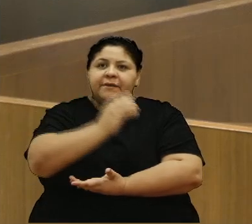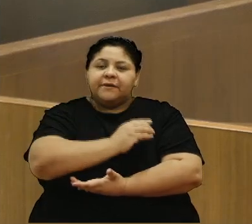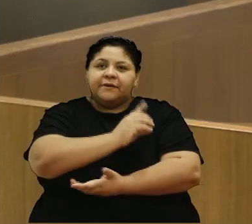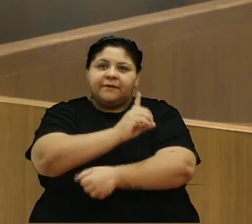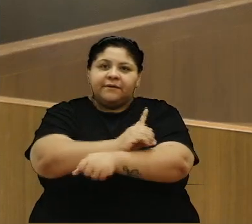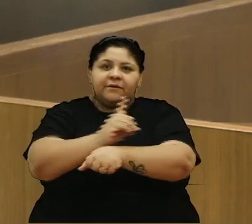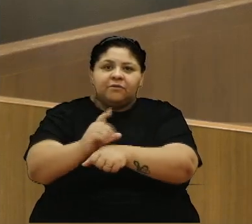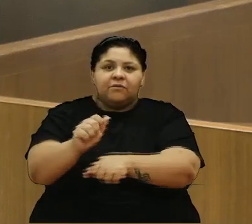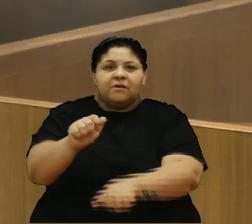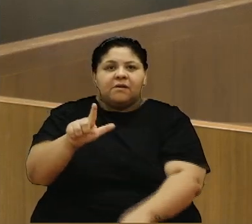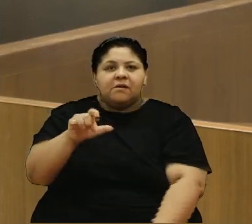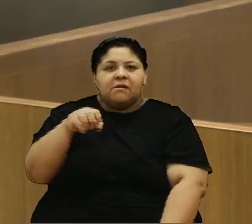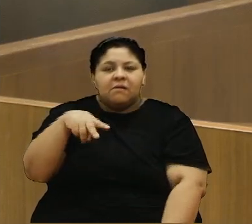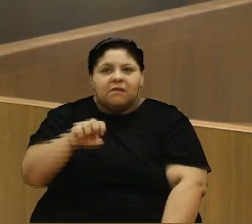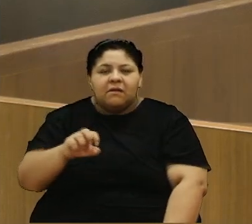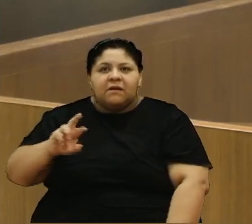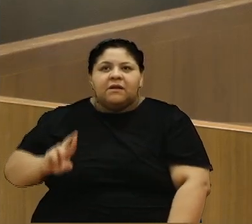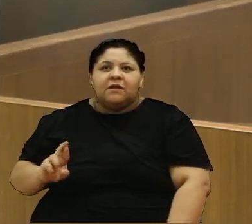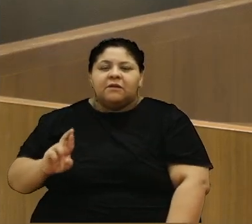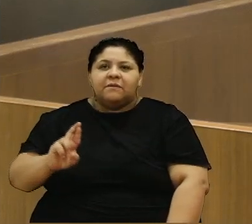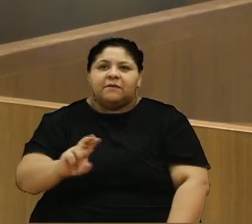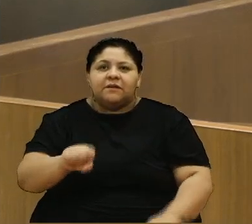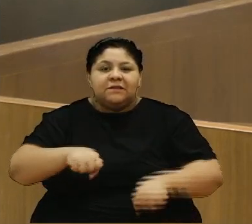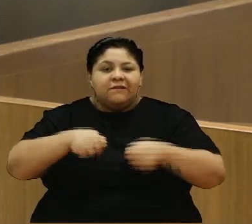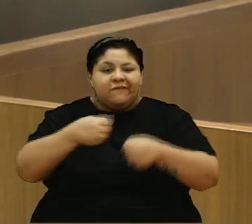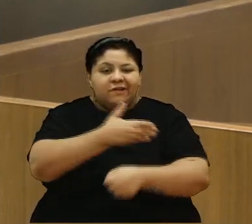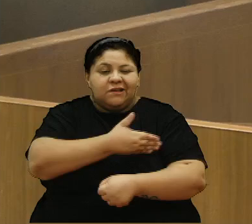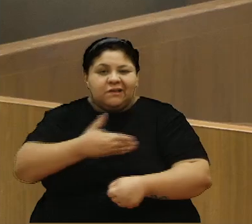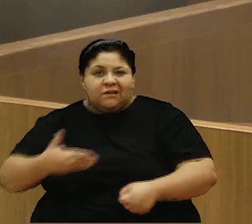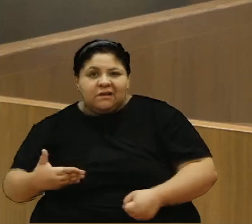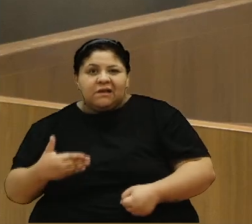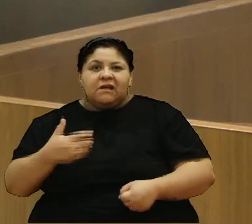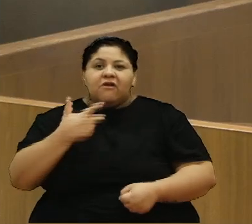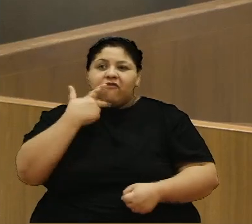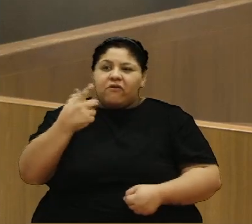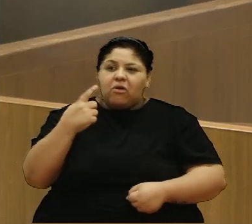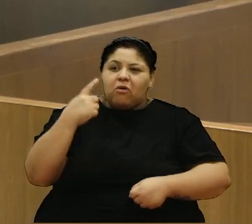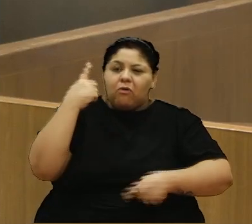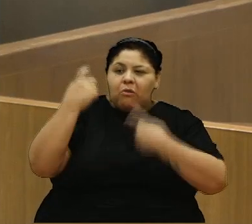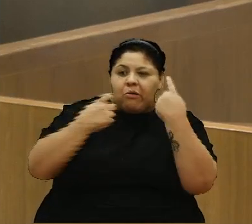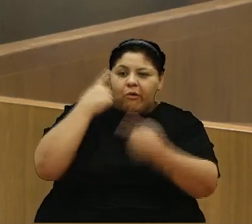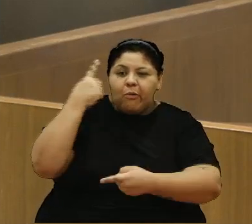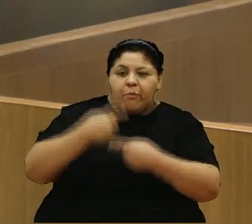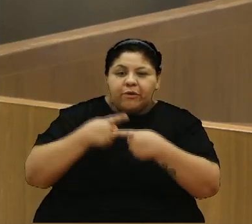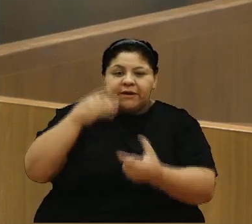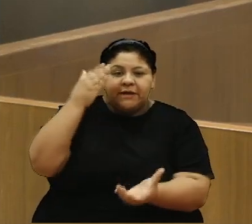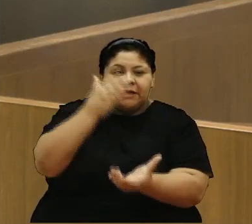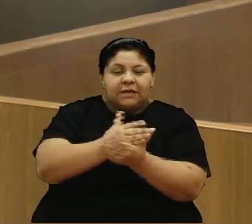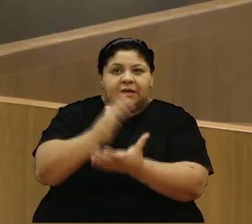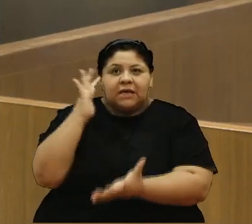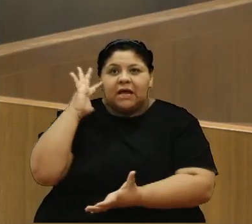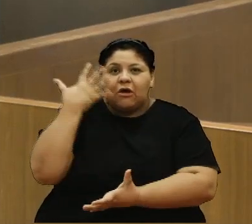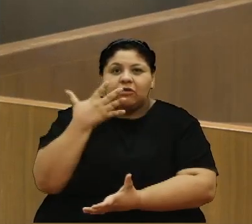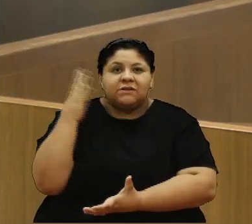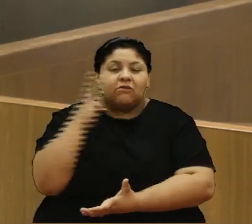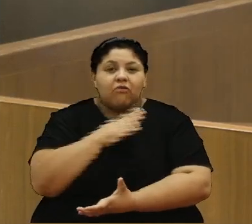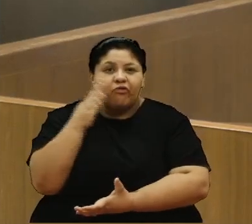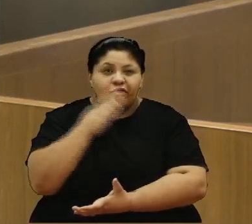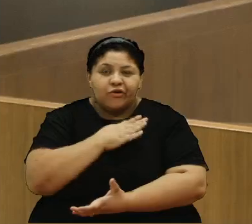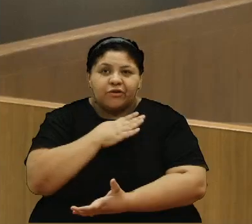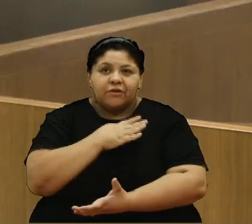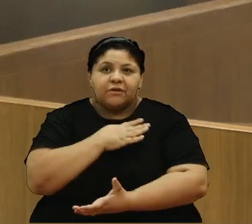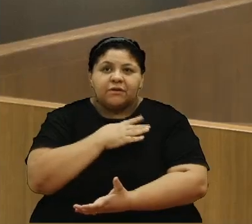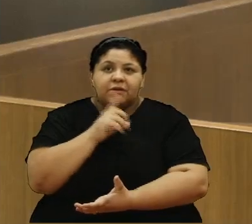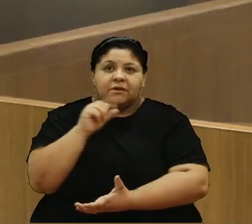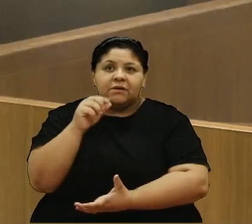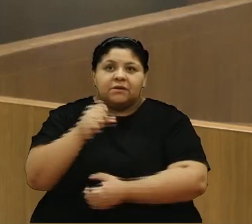Defensoria Pública, manifestou que ela estava preocupada porque esse processo agora estava acontecendo de forma muito rápida, já que 10